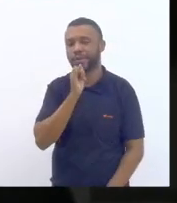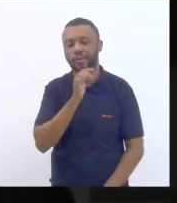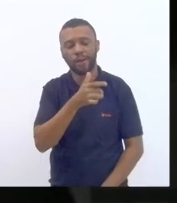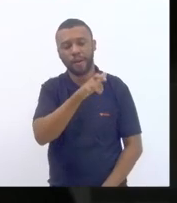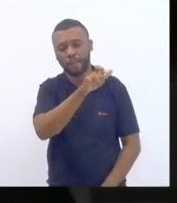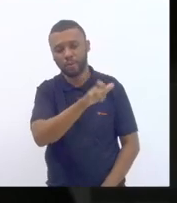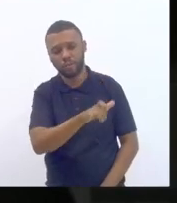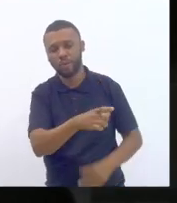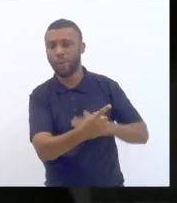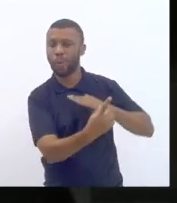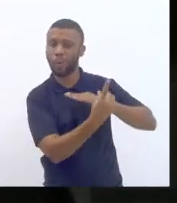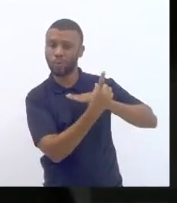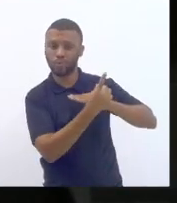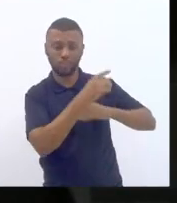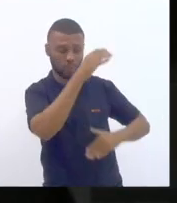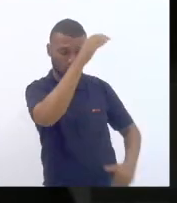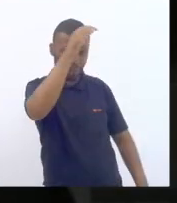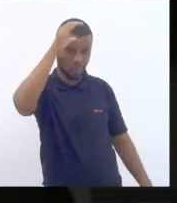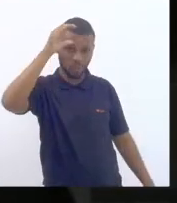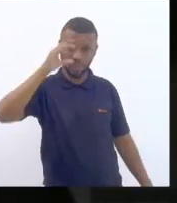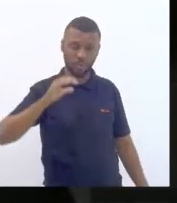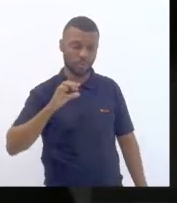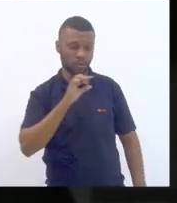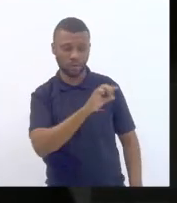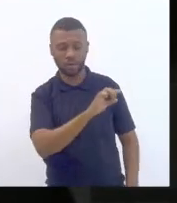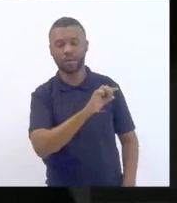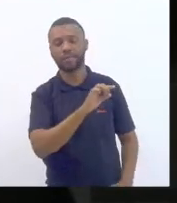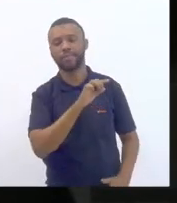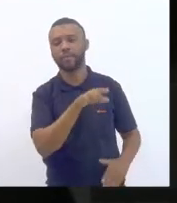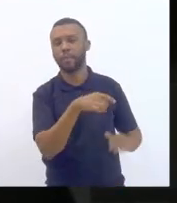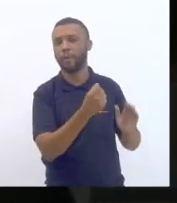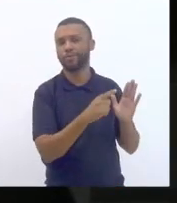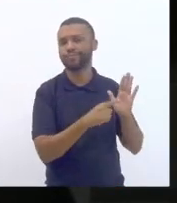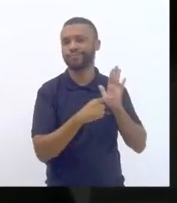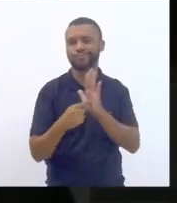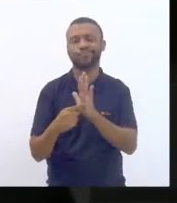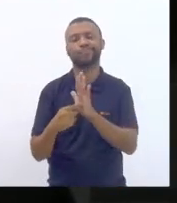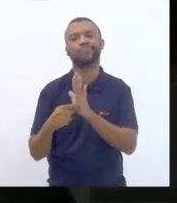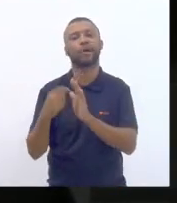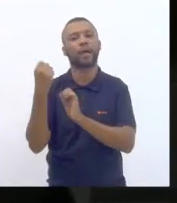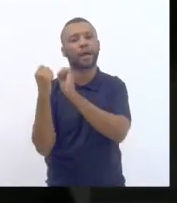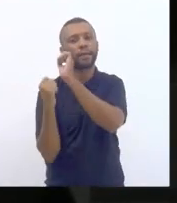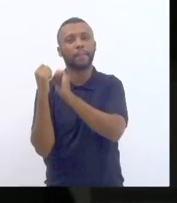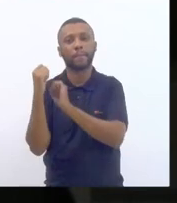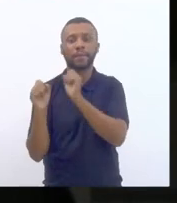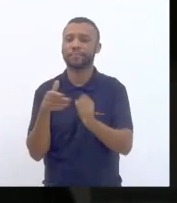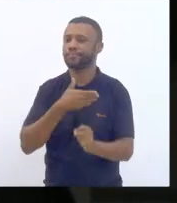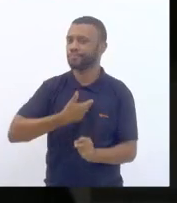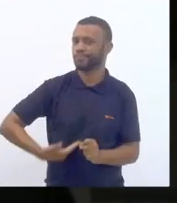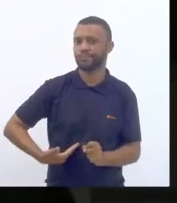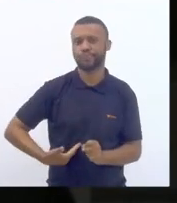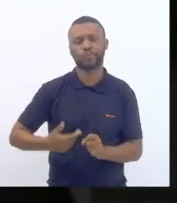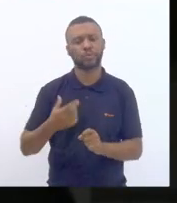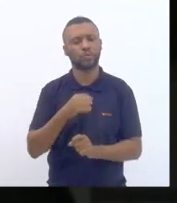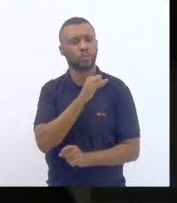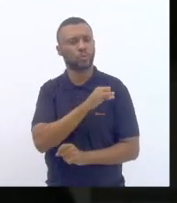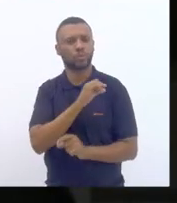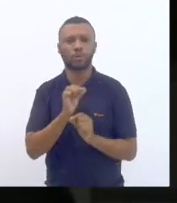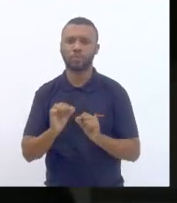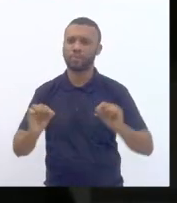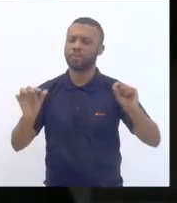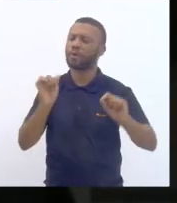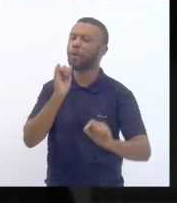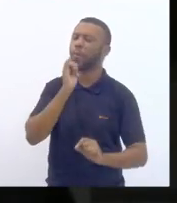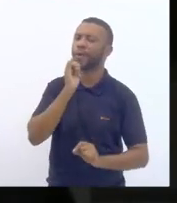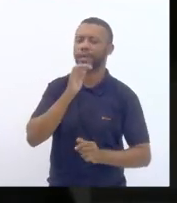o álbum será apresentada ao consumidor pelas prestadoras de serviços públicos do Estado do Rio de Janeiro que que é isso eu tive